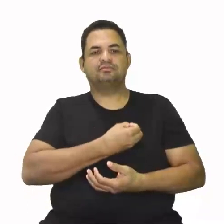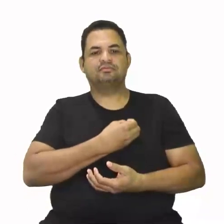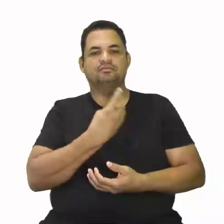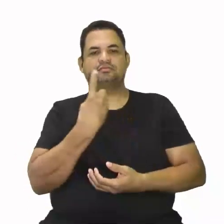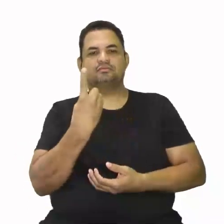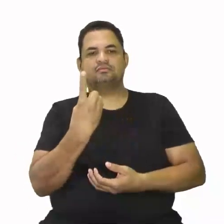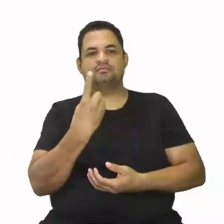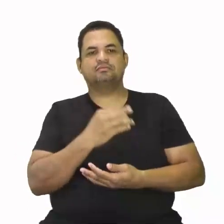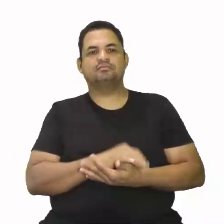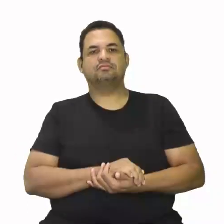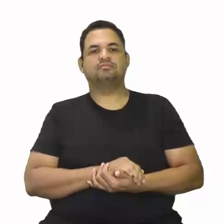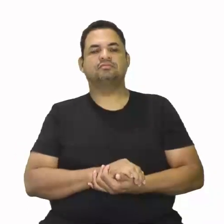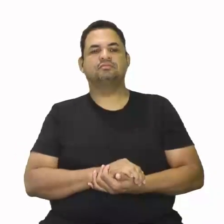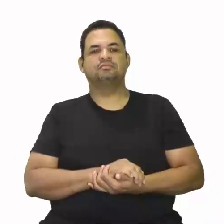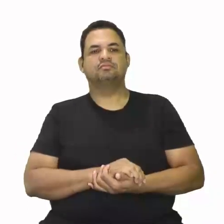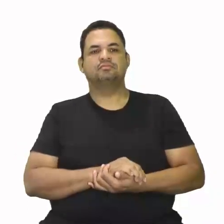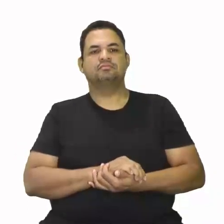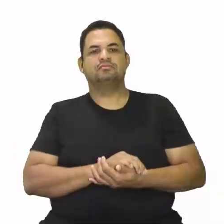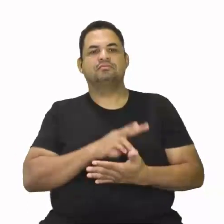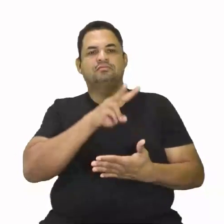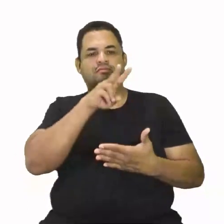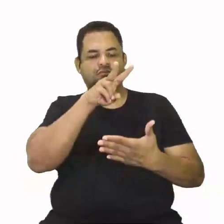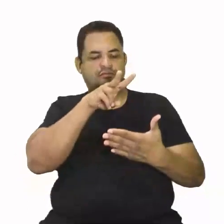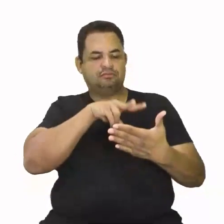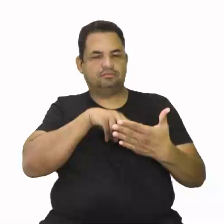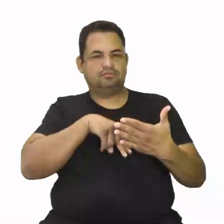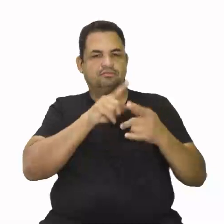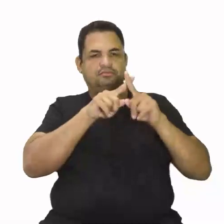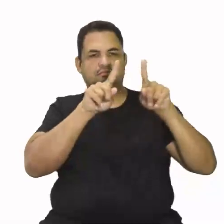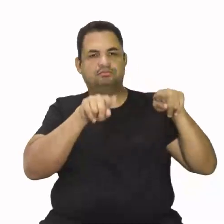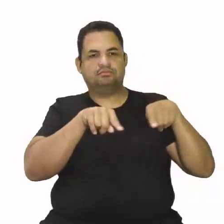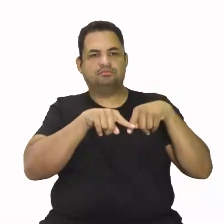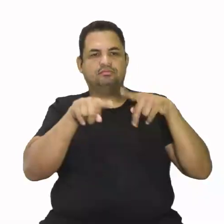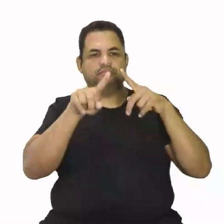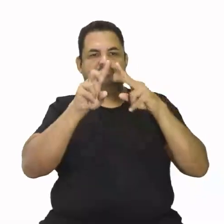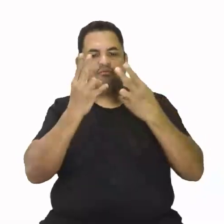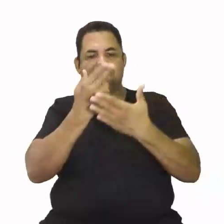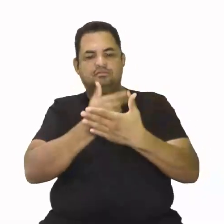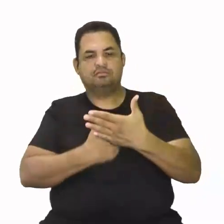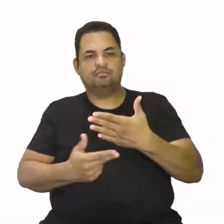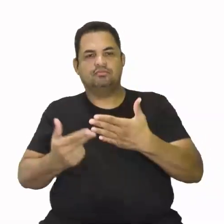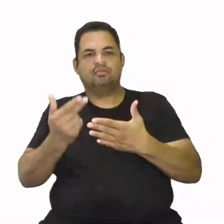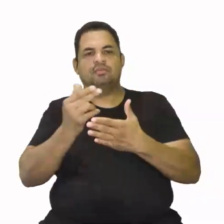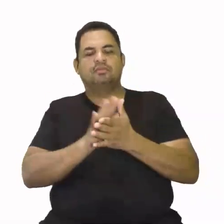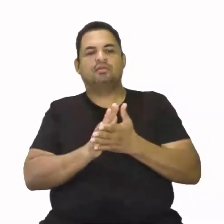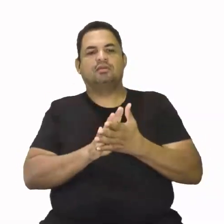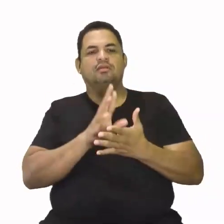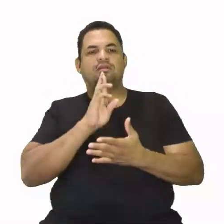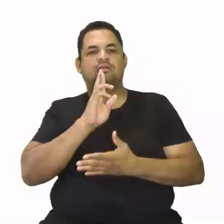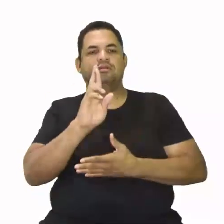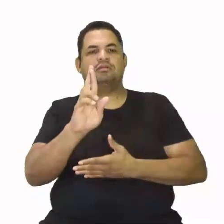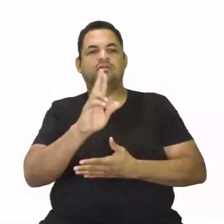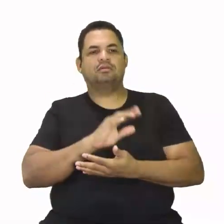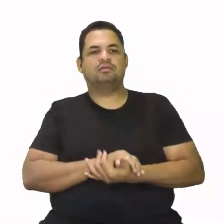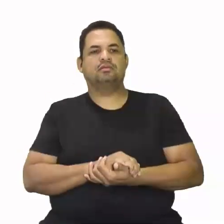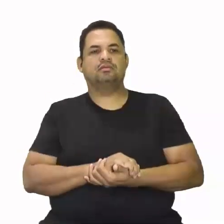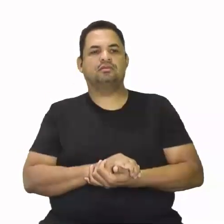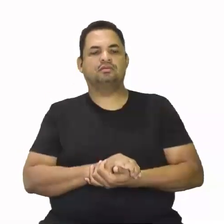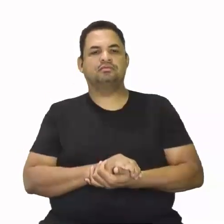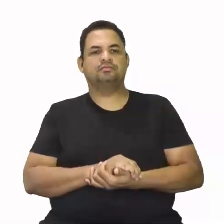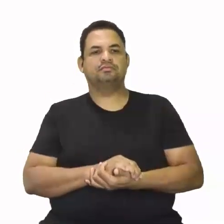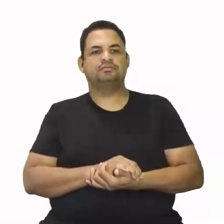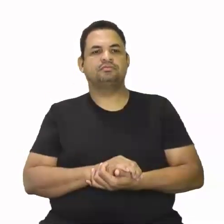1, diz o seguinte: leia a tirinha e responda. ¿Tú imaginas a